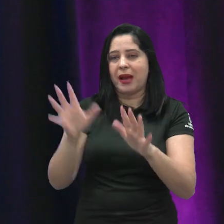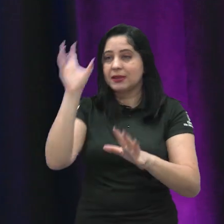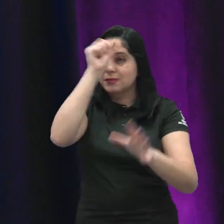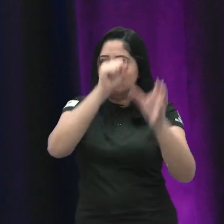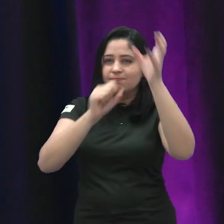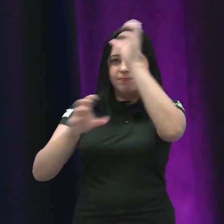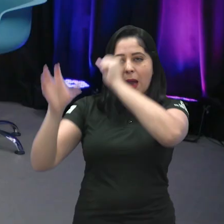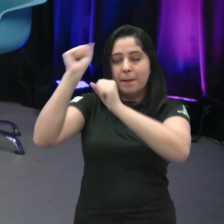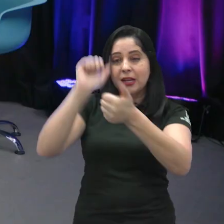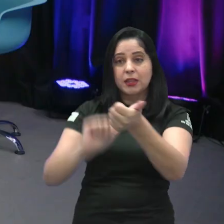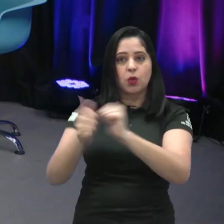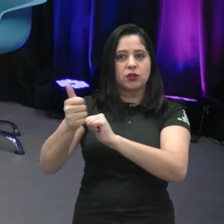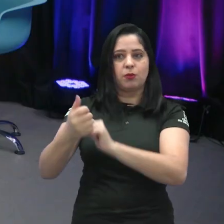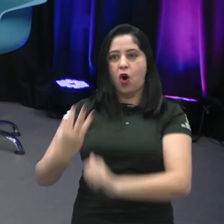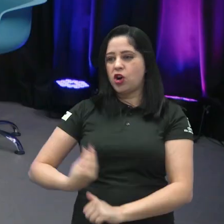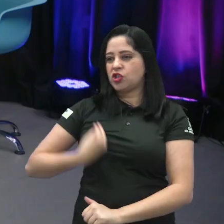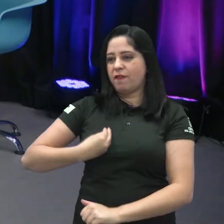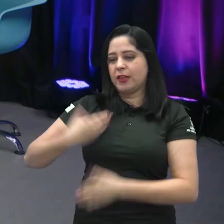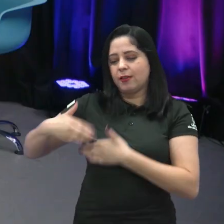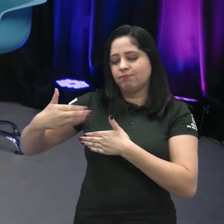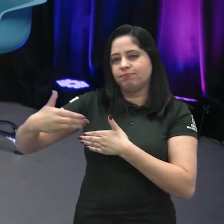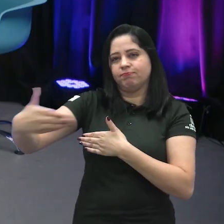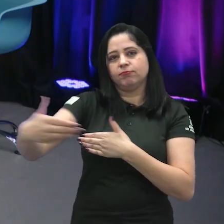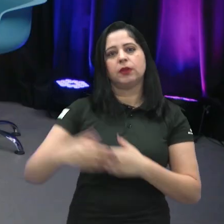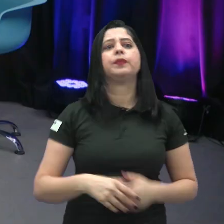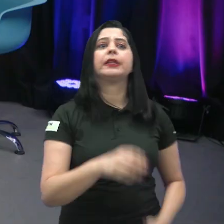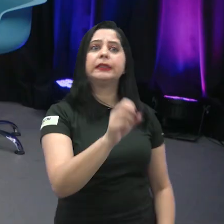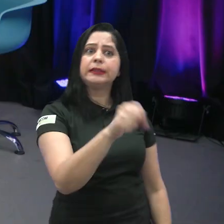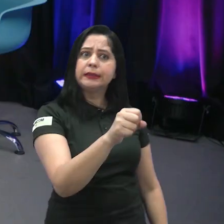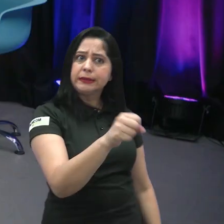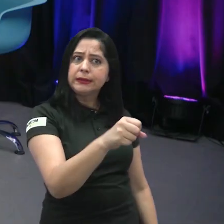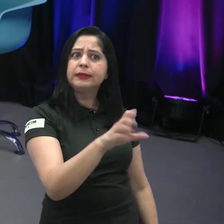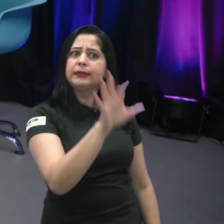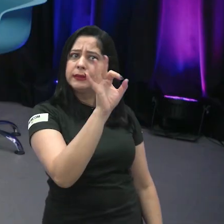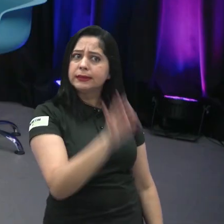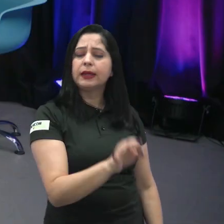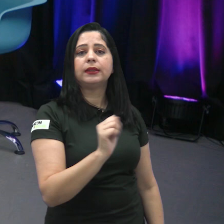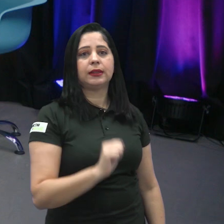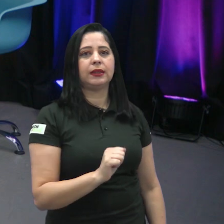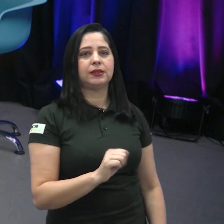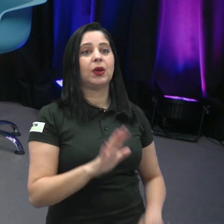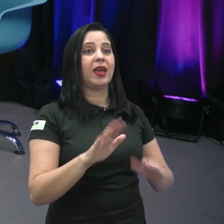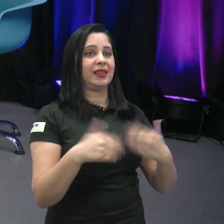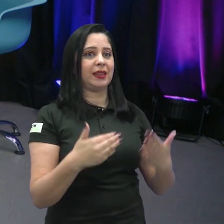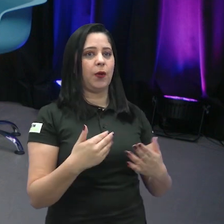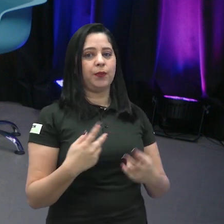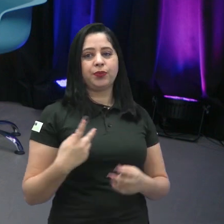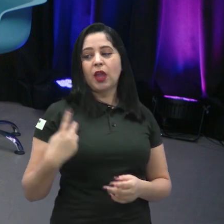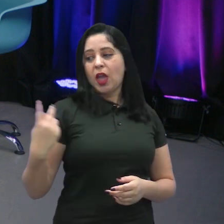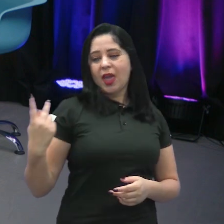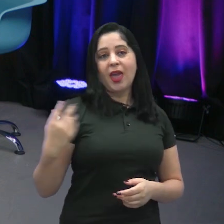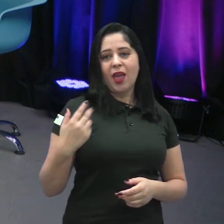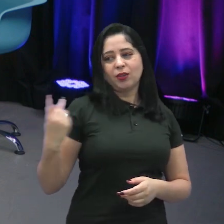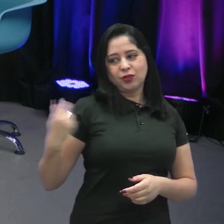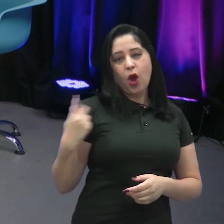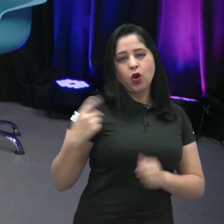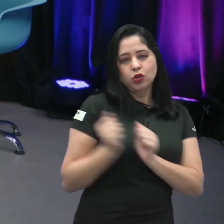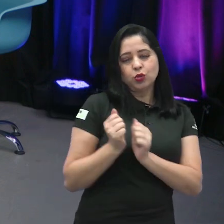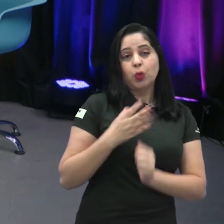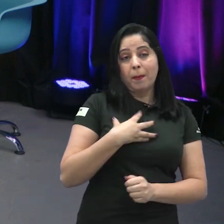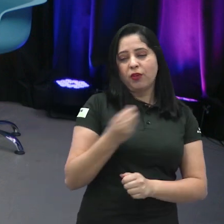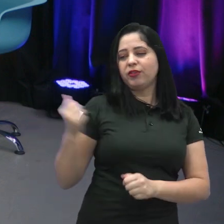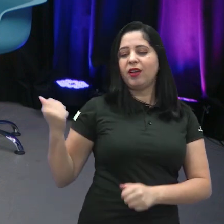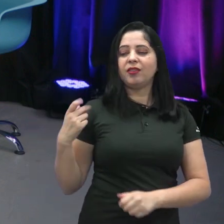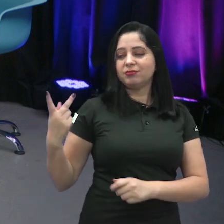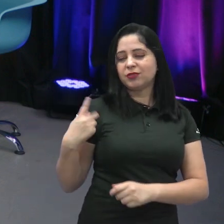vida dele. Com certeza, é isso que faz a diferença. Eu fui outro dia levar meu filho para jogar e